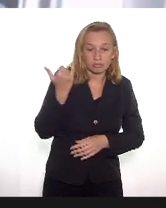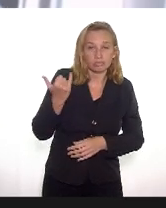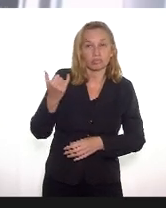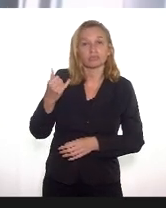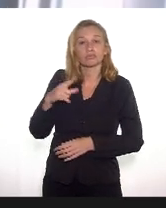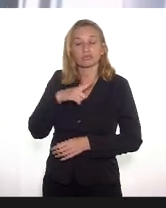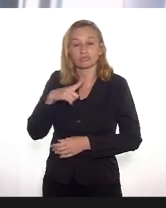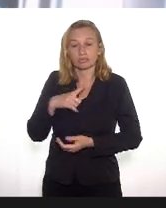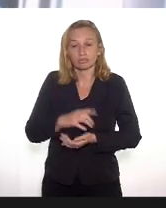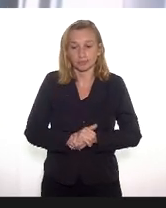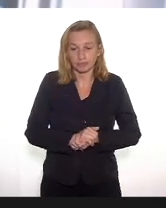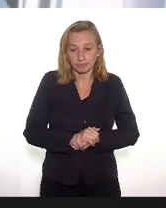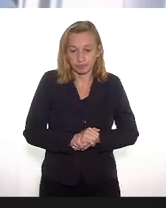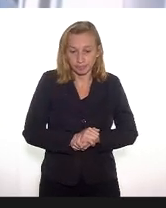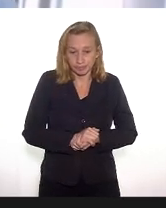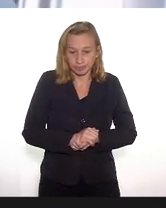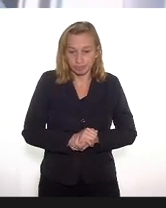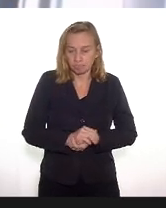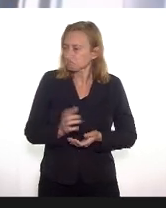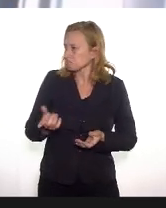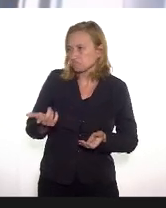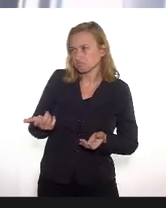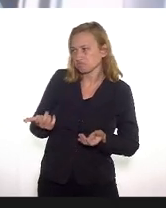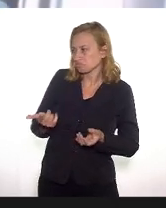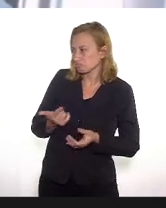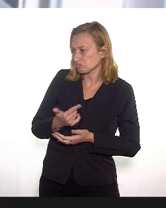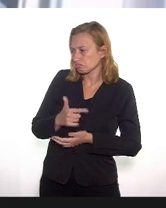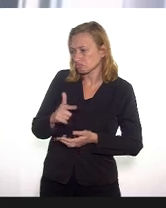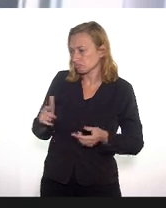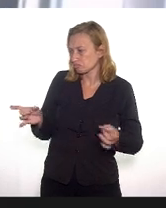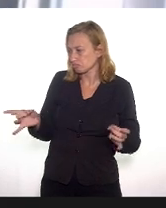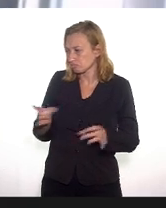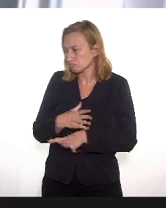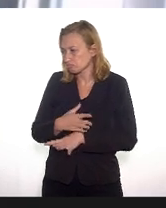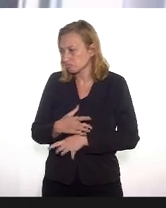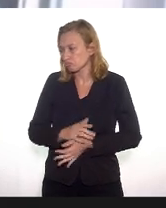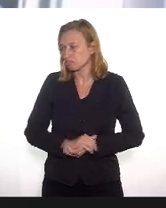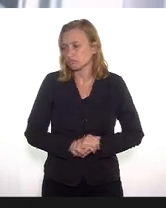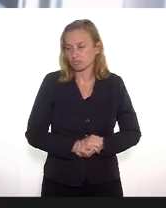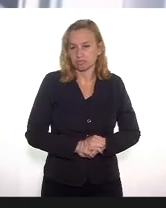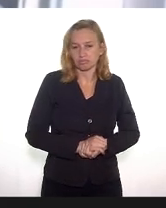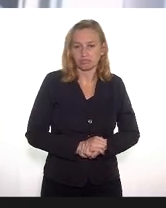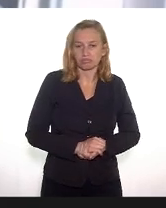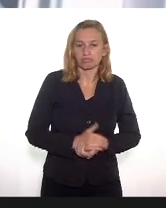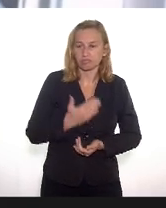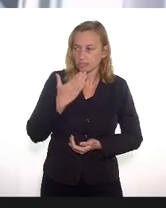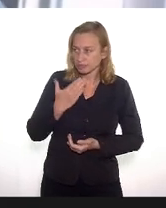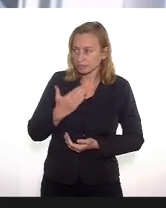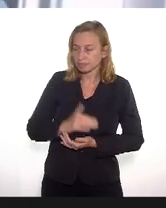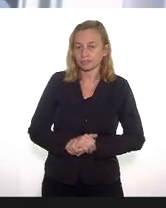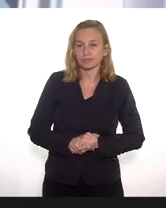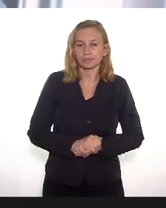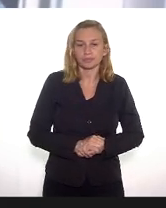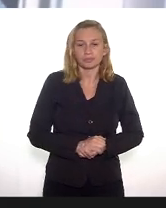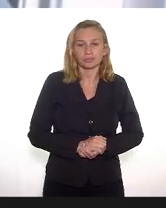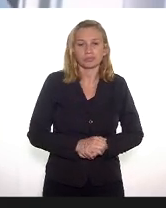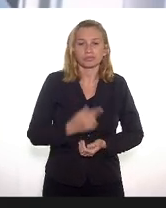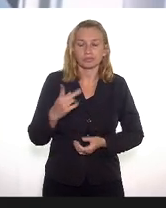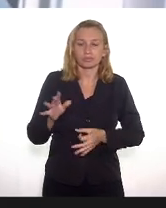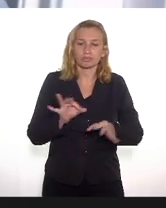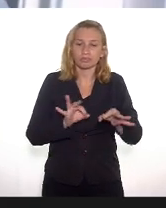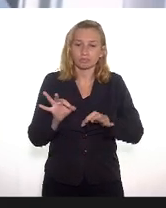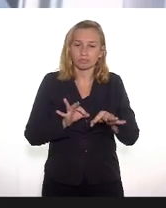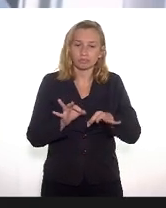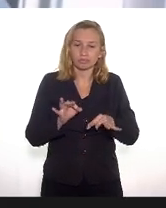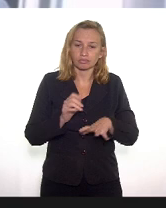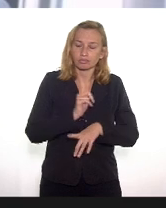ter, não é? Se já não estiver pronto, assim que tiver, se já estiver pronto, por favor, nos faça chegar, o seu plano de